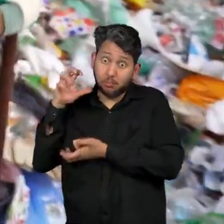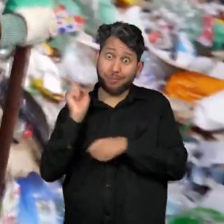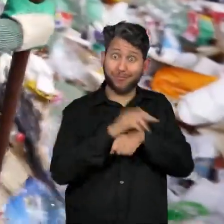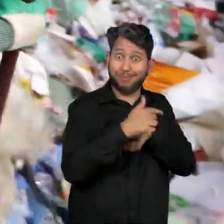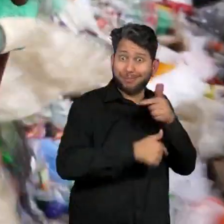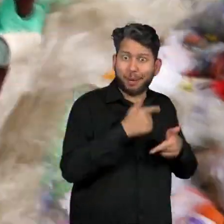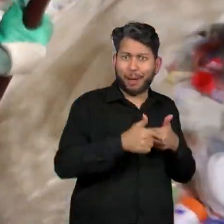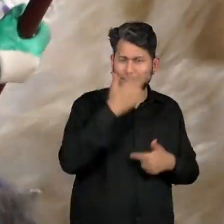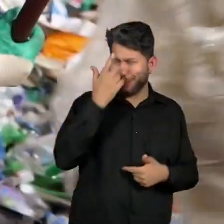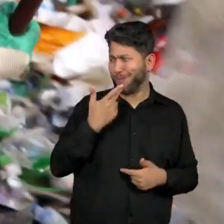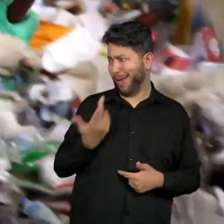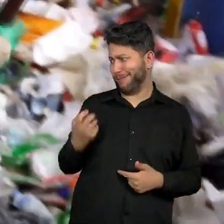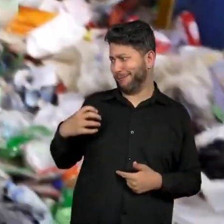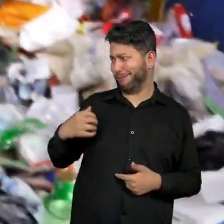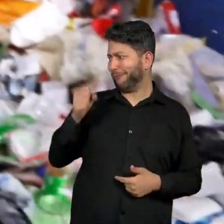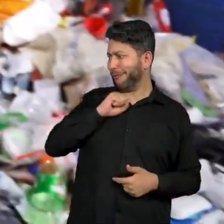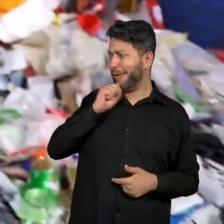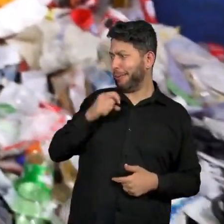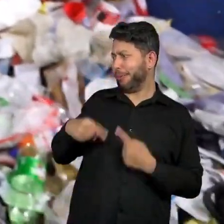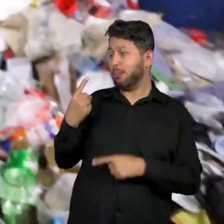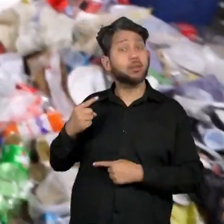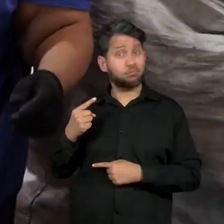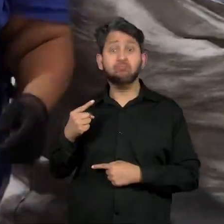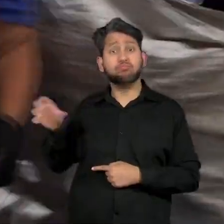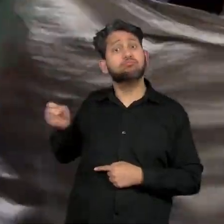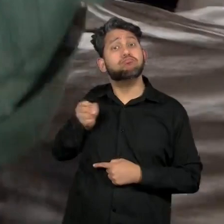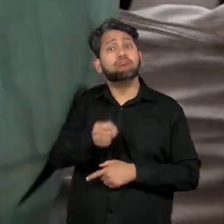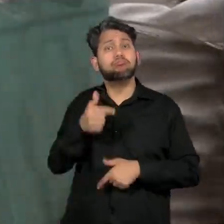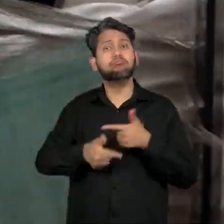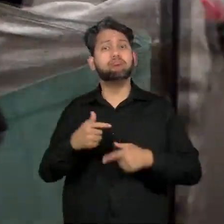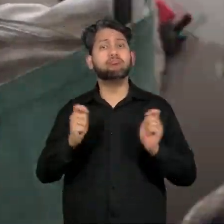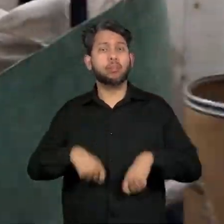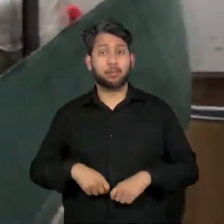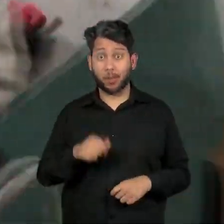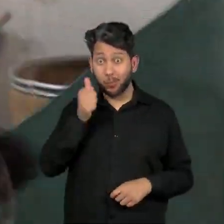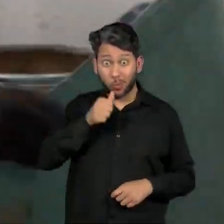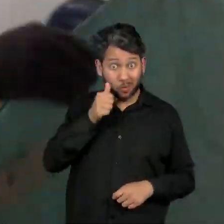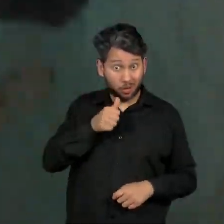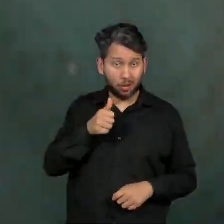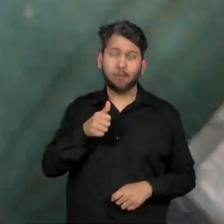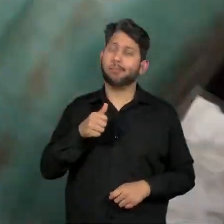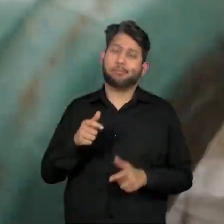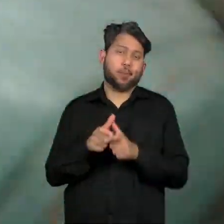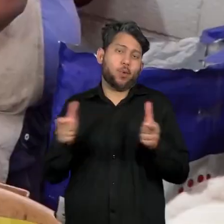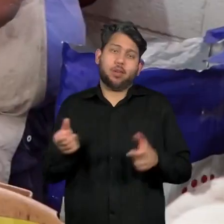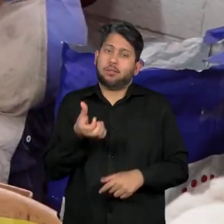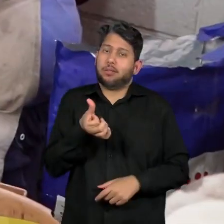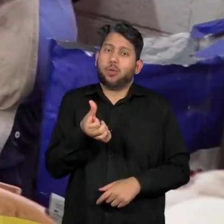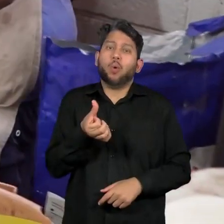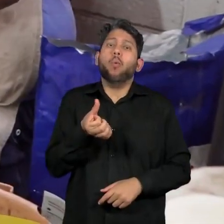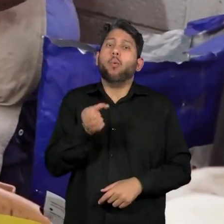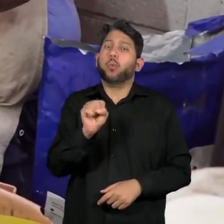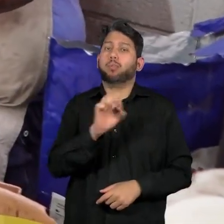trabalho diz que são velhos, mas elas são altamente produtivas, e mulheres, 68% do nosso quadro são mulheres.